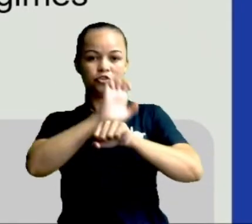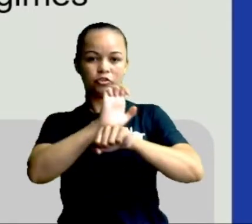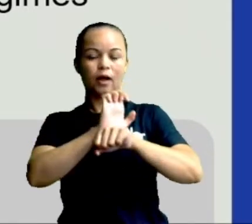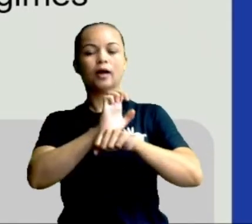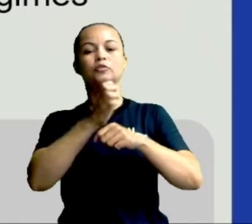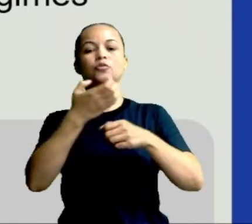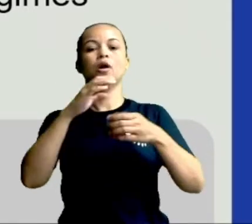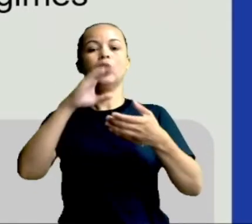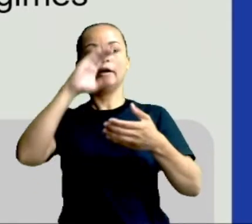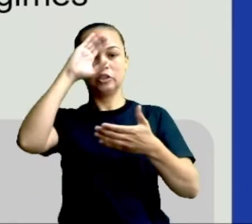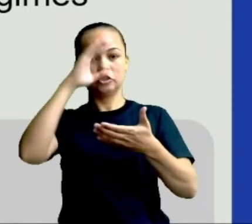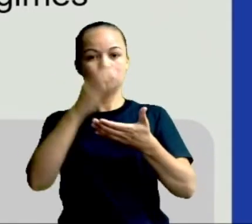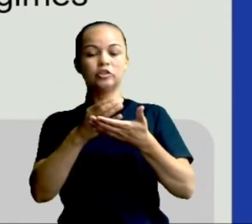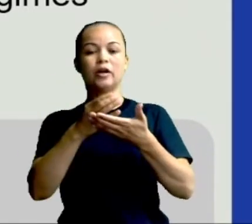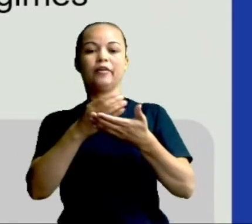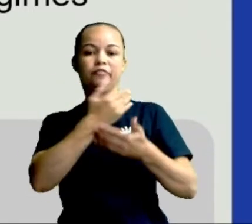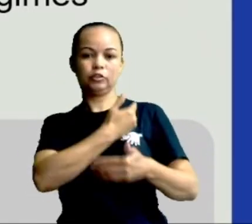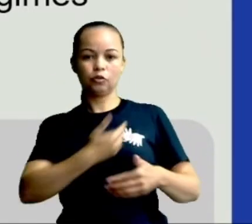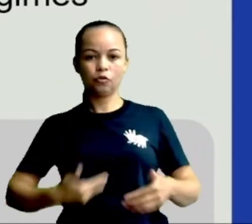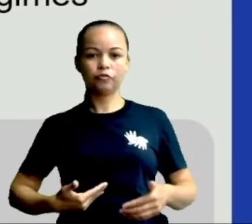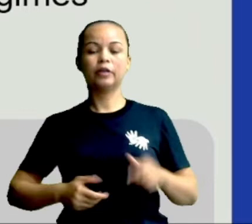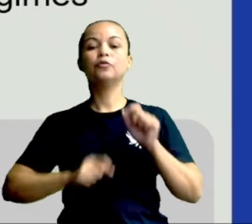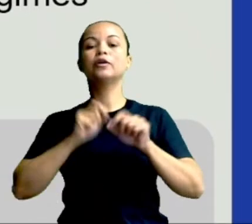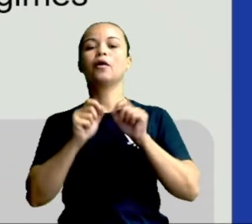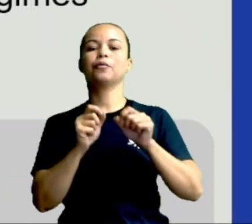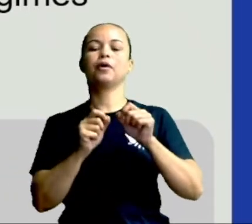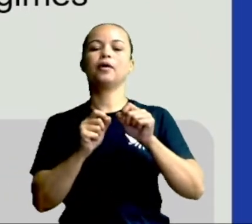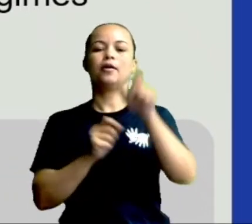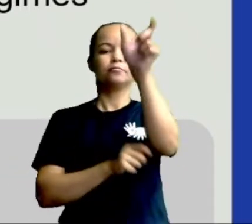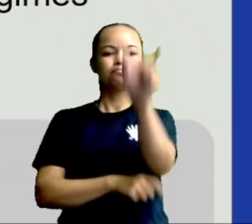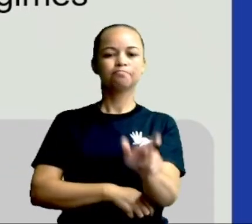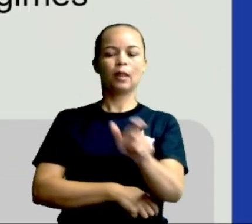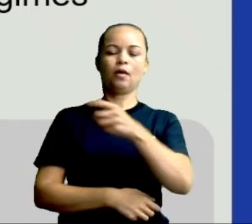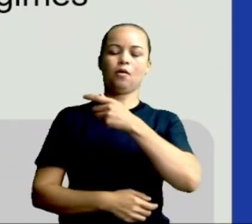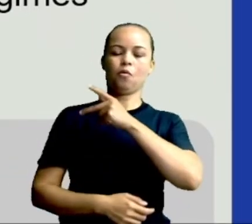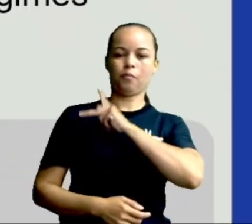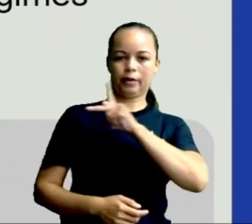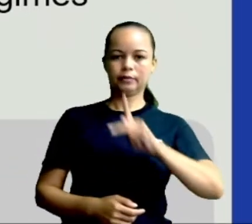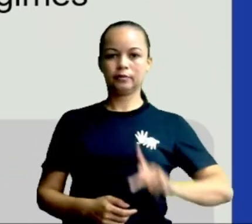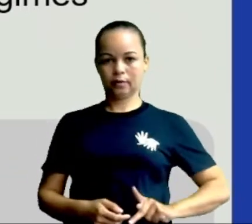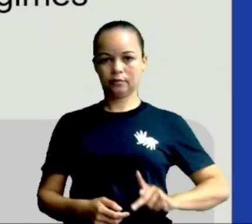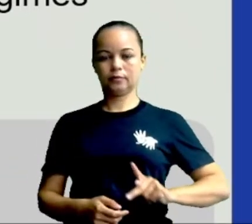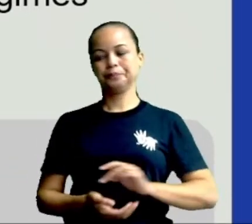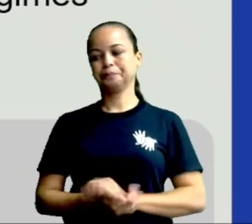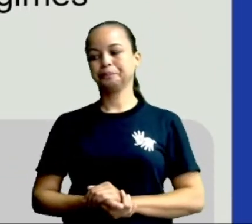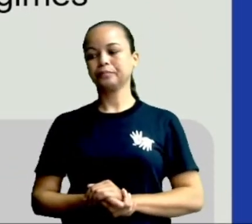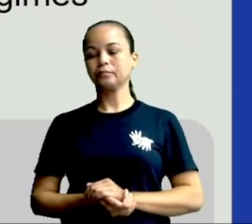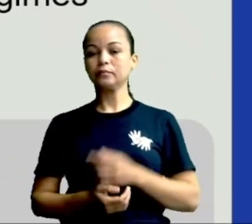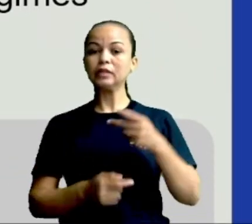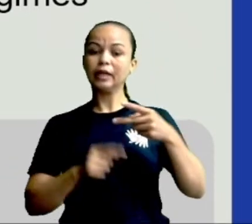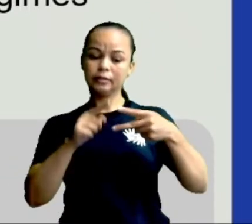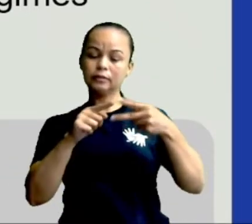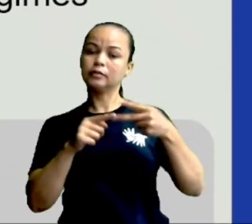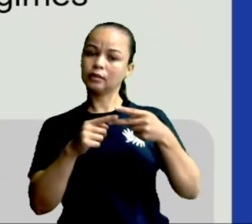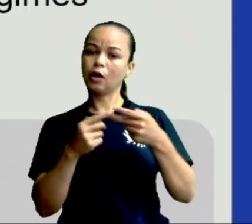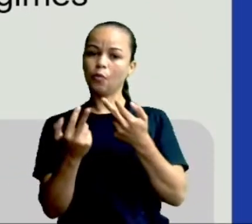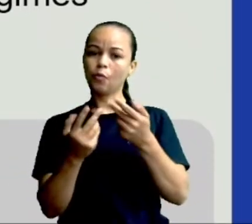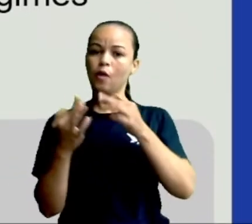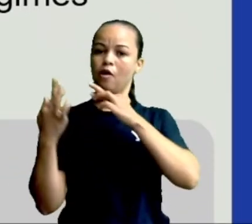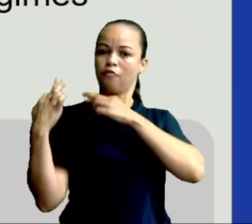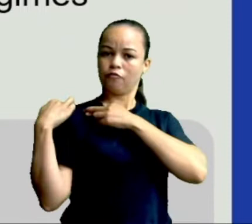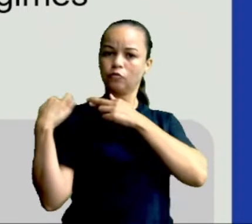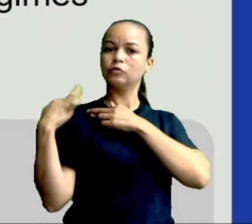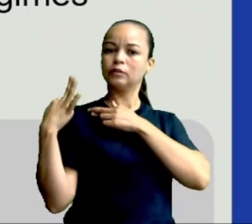é exercida por uma única pessoa que é a figura do presidente tá então eles exercem a mesma função